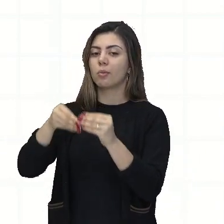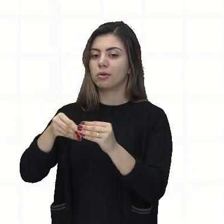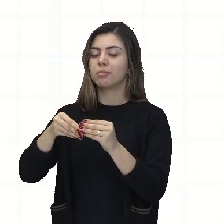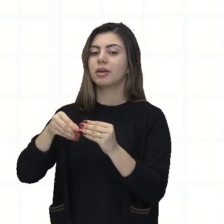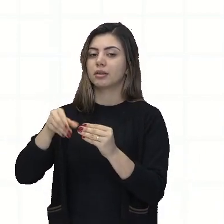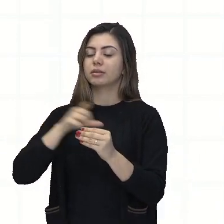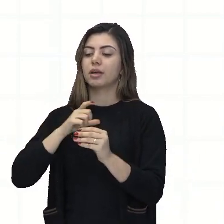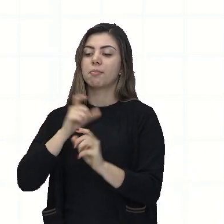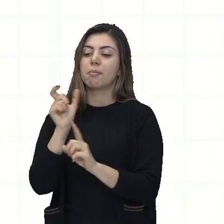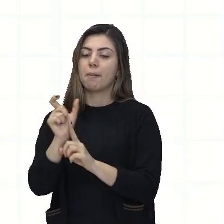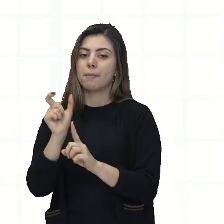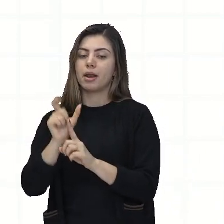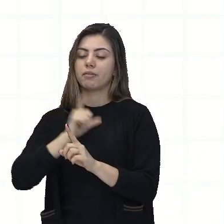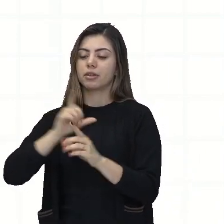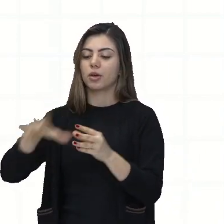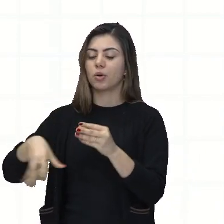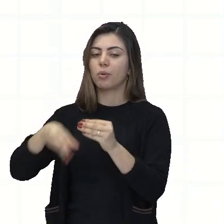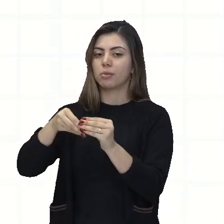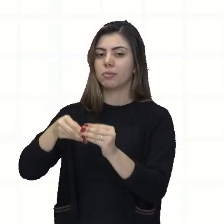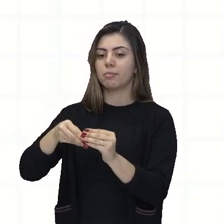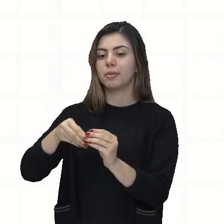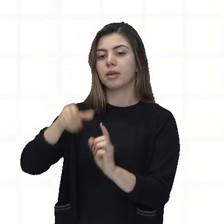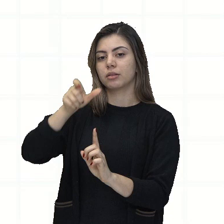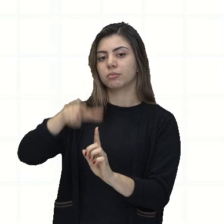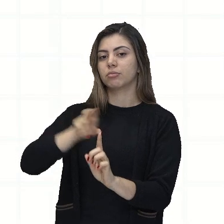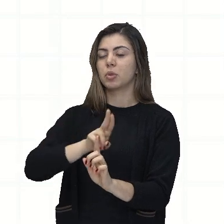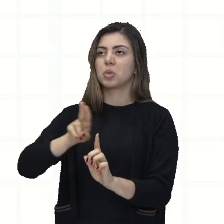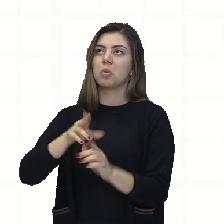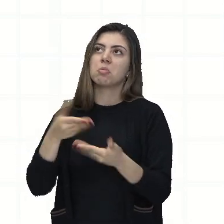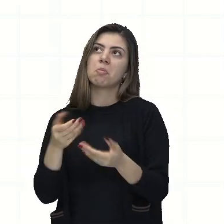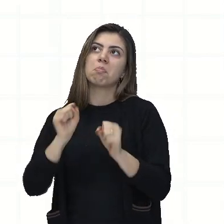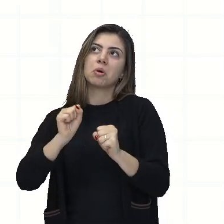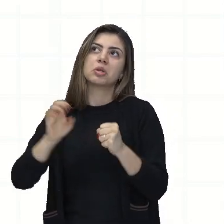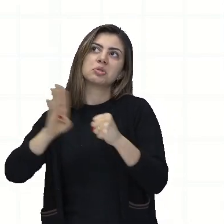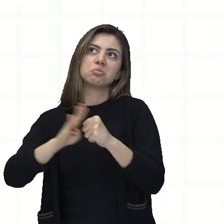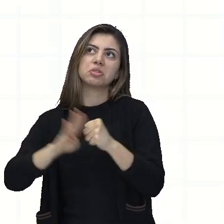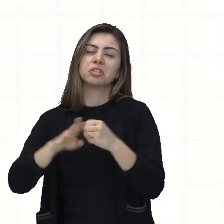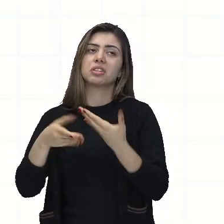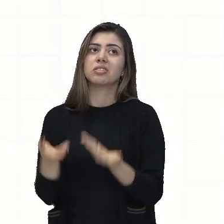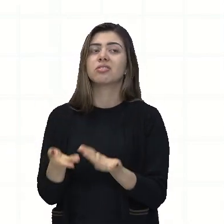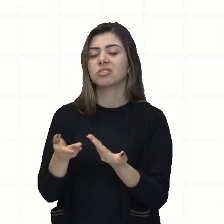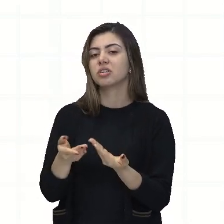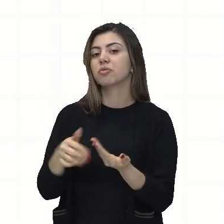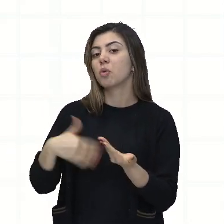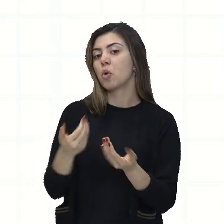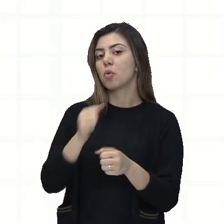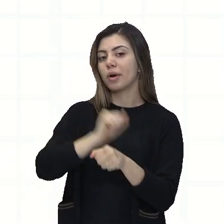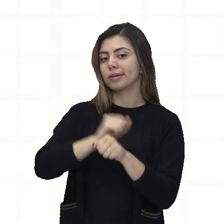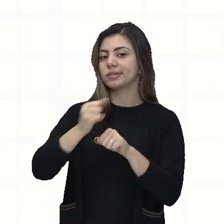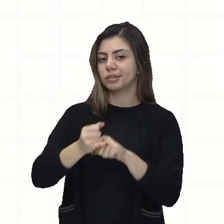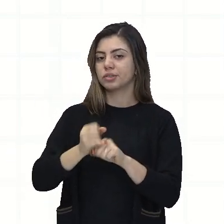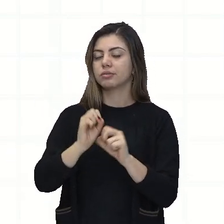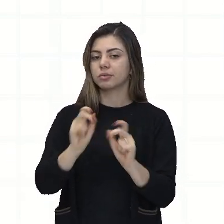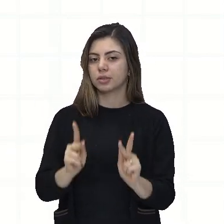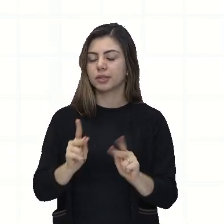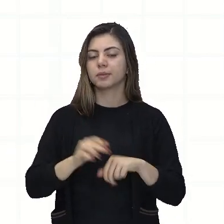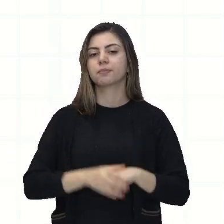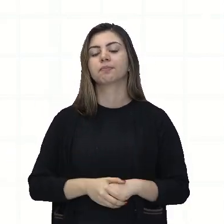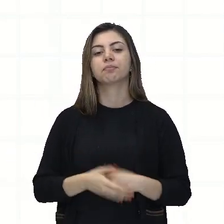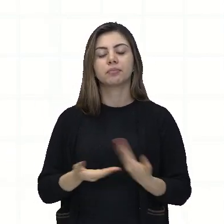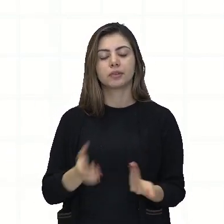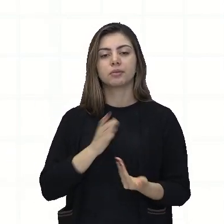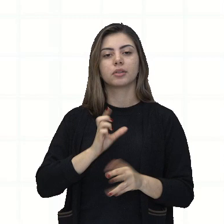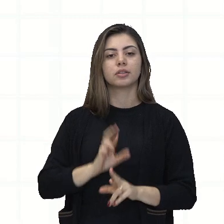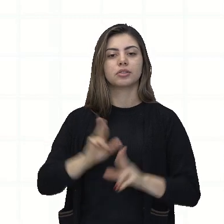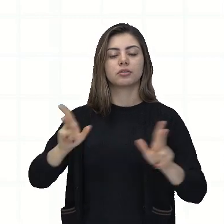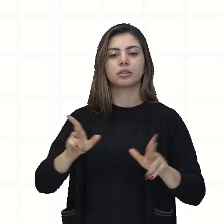termo que vai estar complementando o sentido de um nome, que pode ser um substantivo, um adjetivo. Então, eu